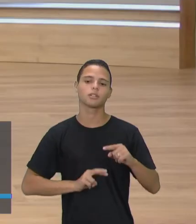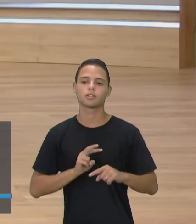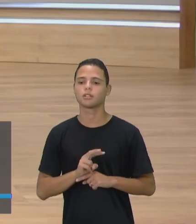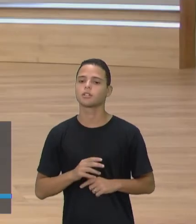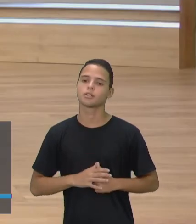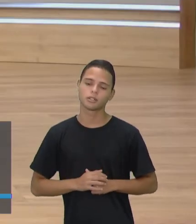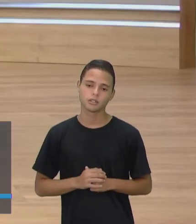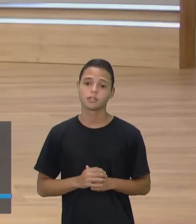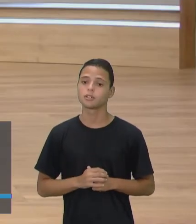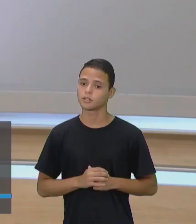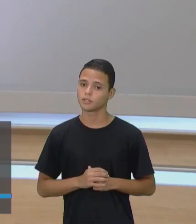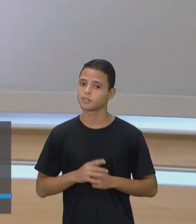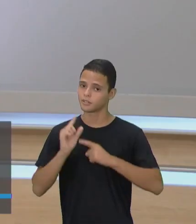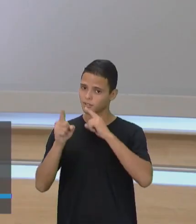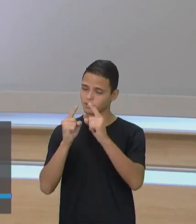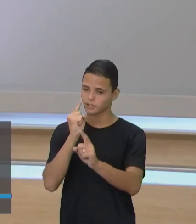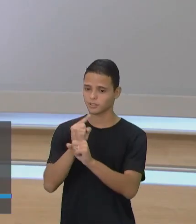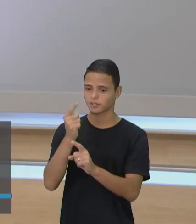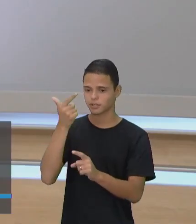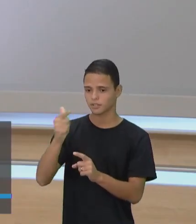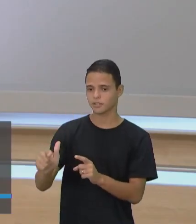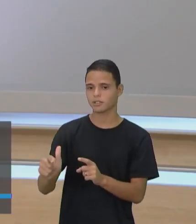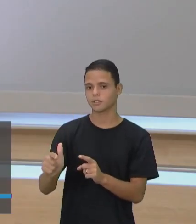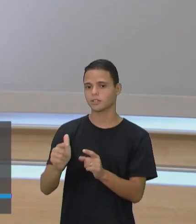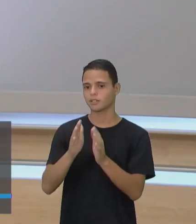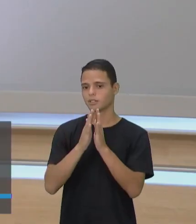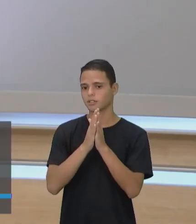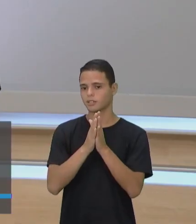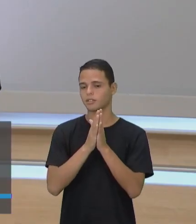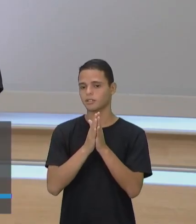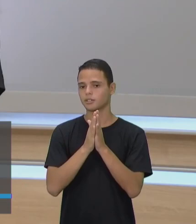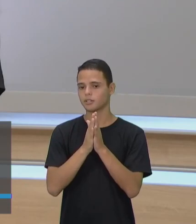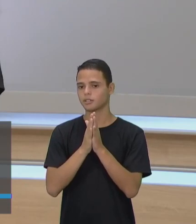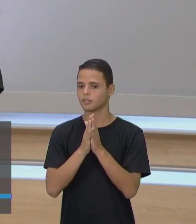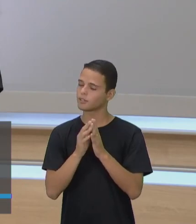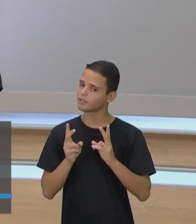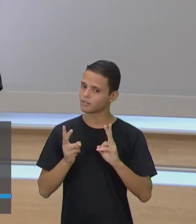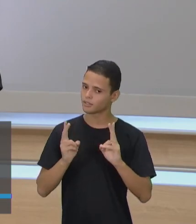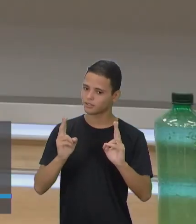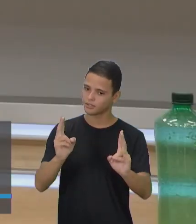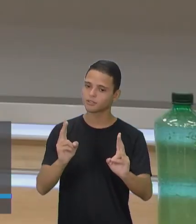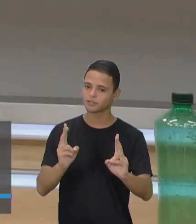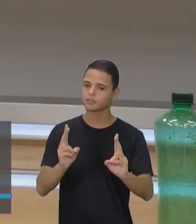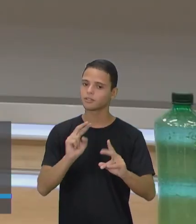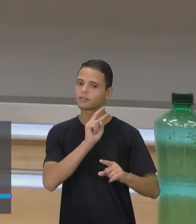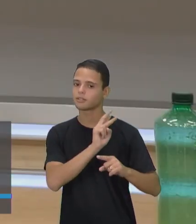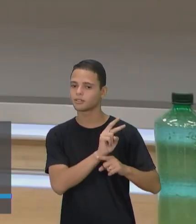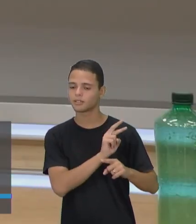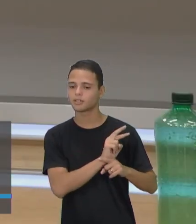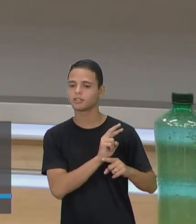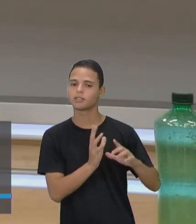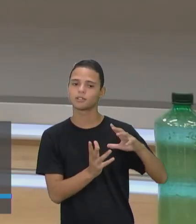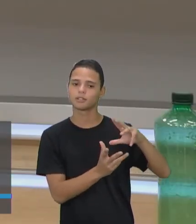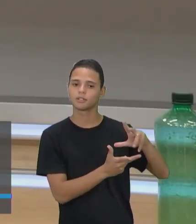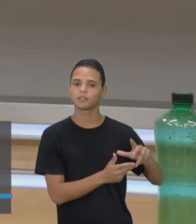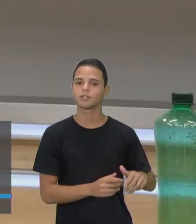Né? A gente vê vocês na próxima aula e, por favor, não deixe que a gente viva em Mad Max. Por favor, não quero.